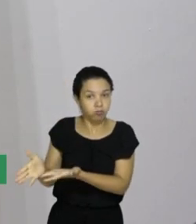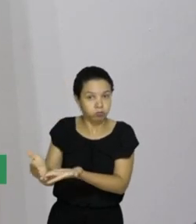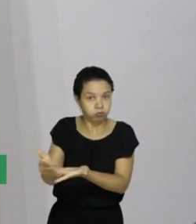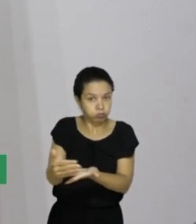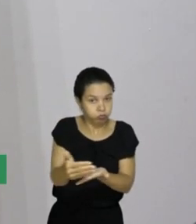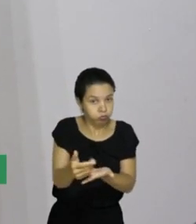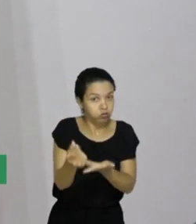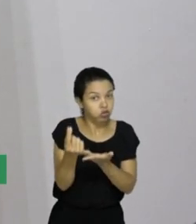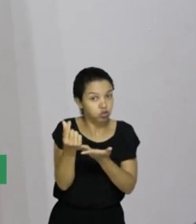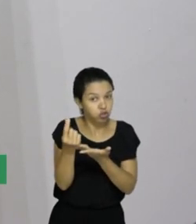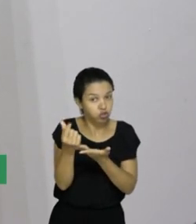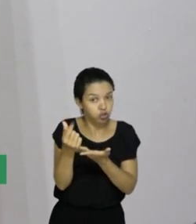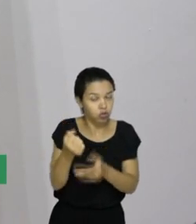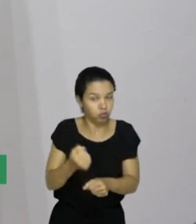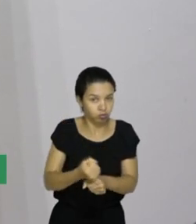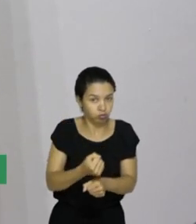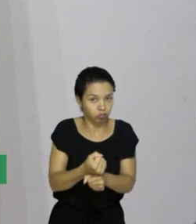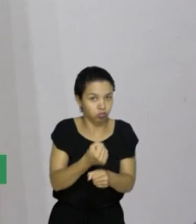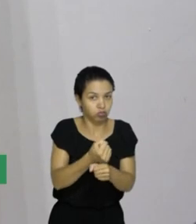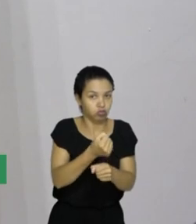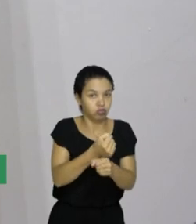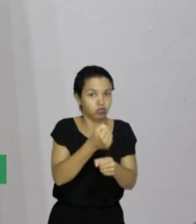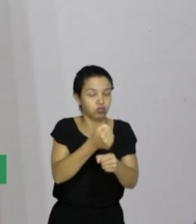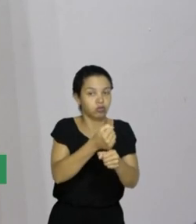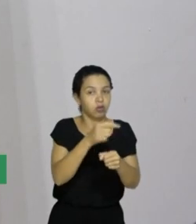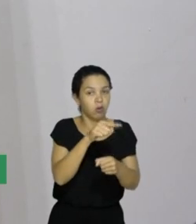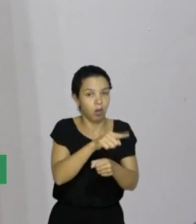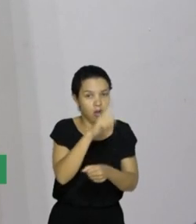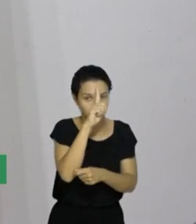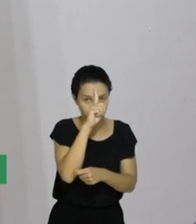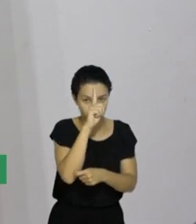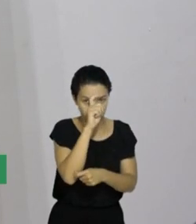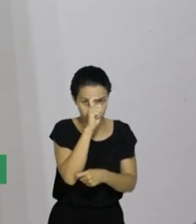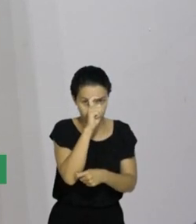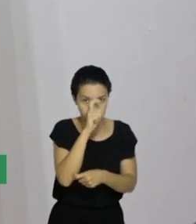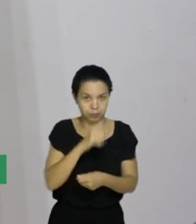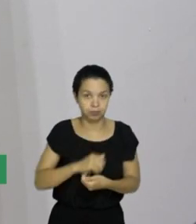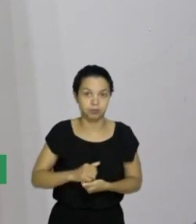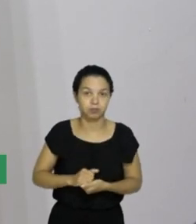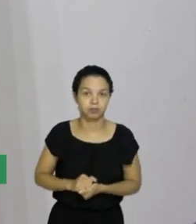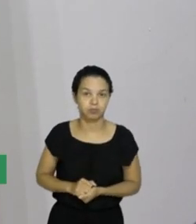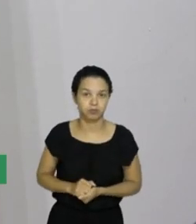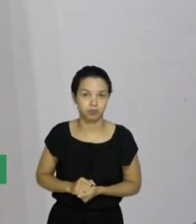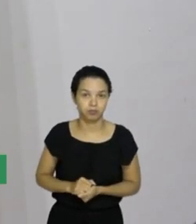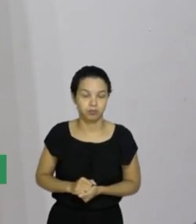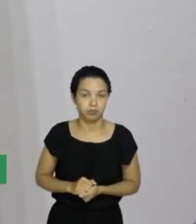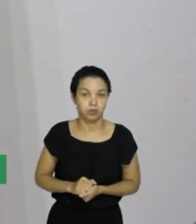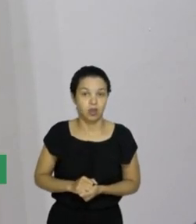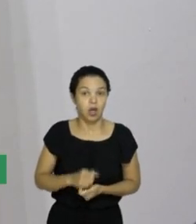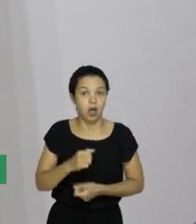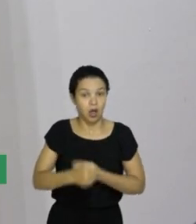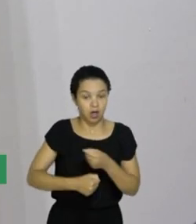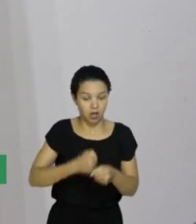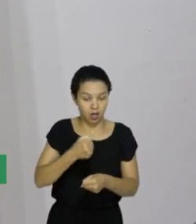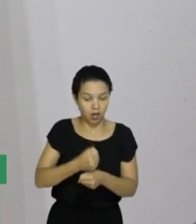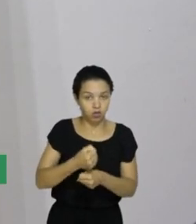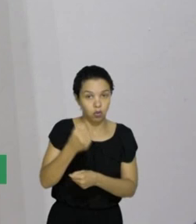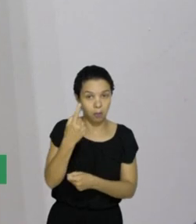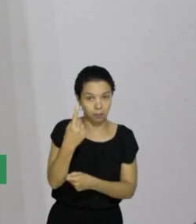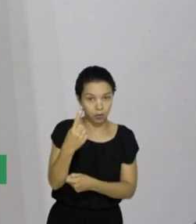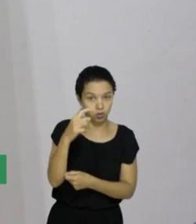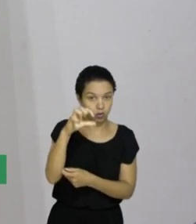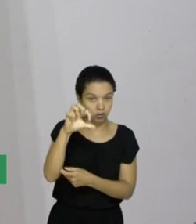enfermeiro do hospital misericórdia pois bem em 1943